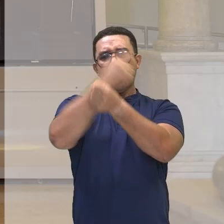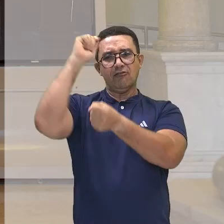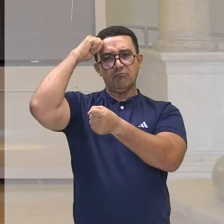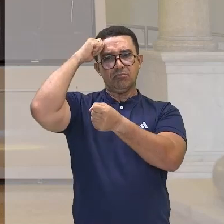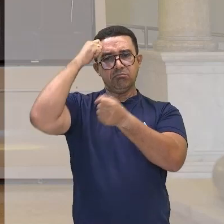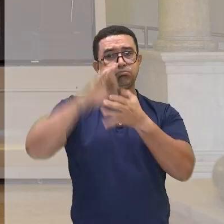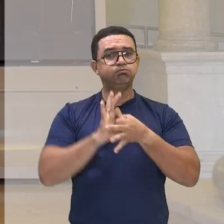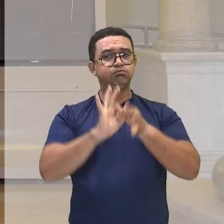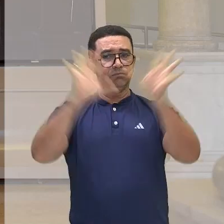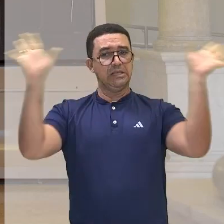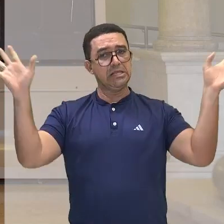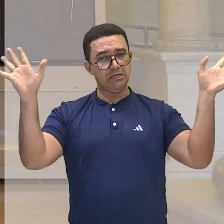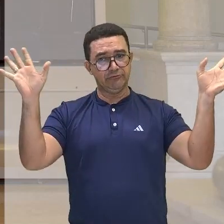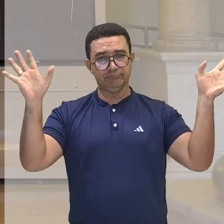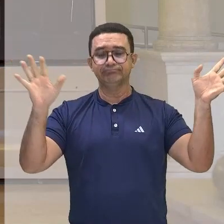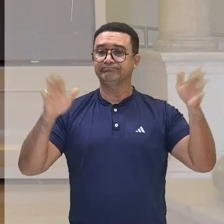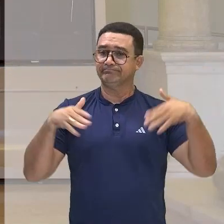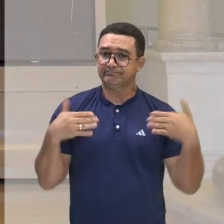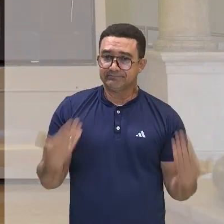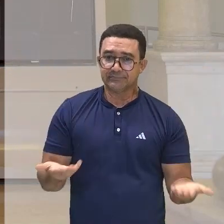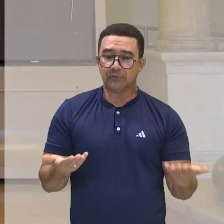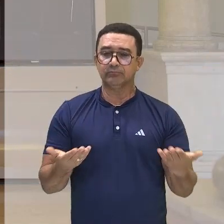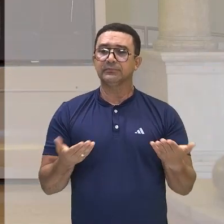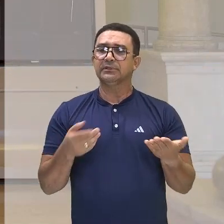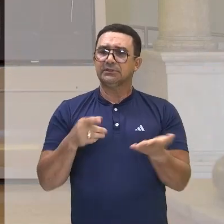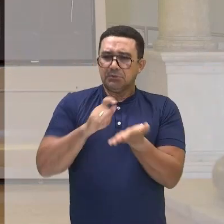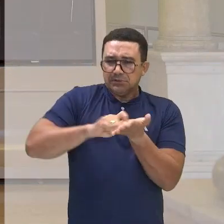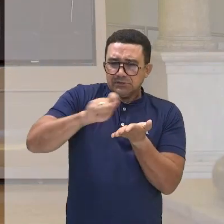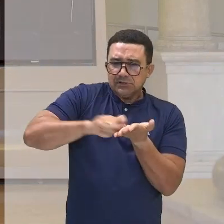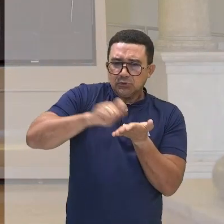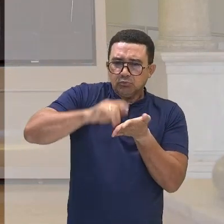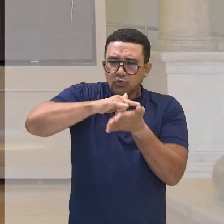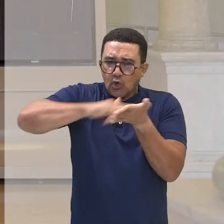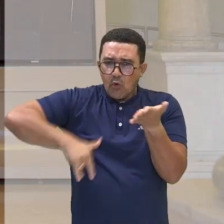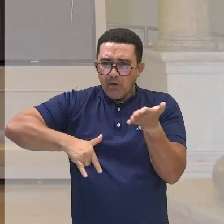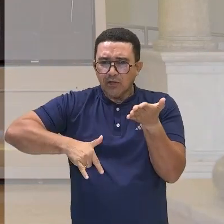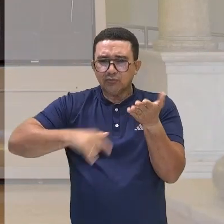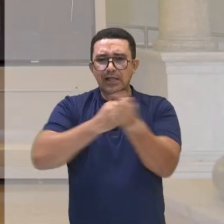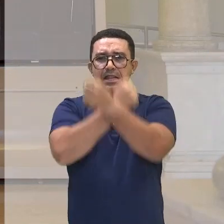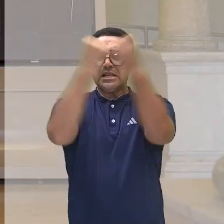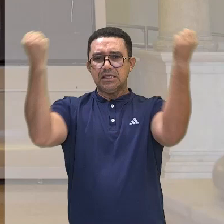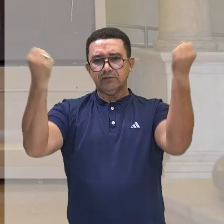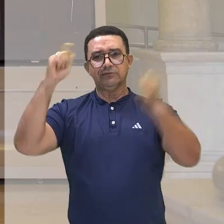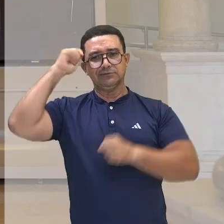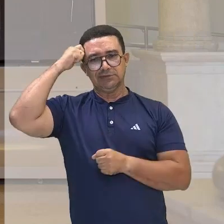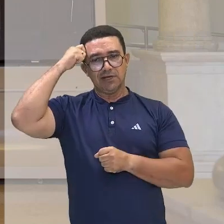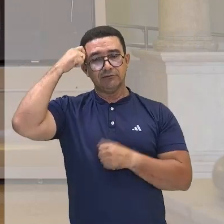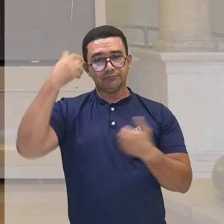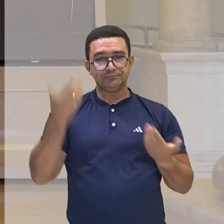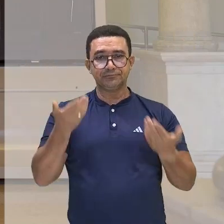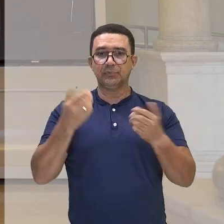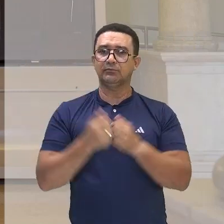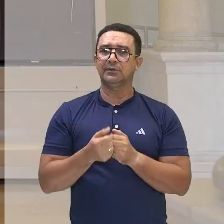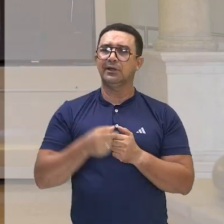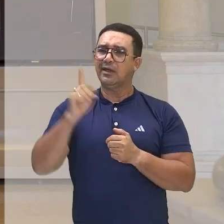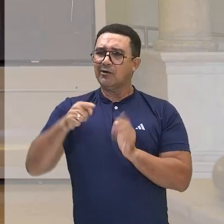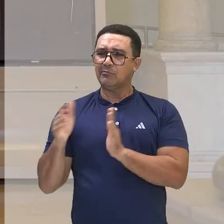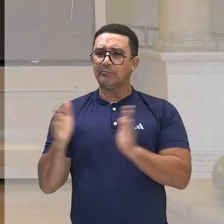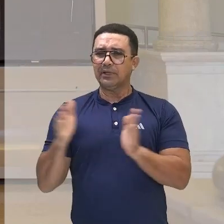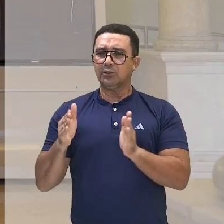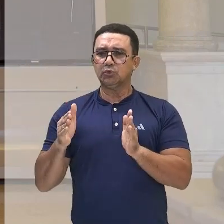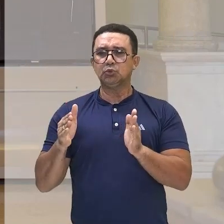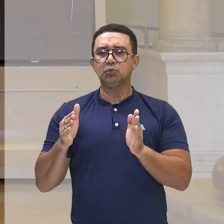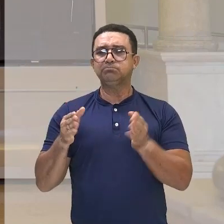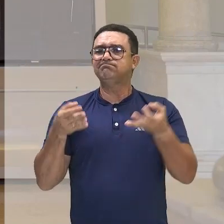Conjuntamente com a abolição da escravatura e essa sociedade turbulenta, foi o período perfeito